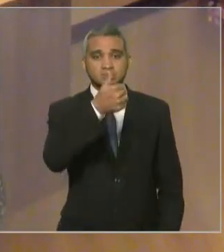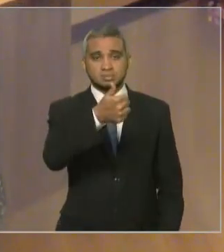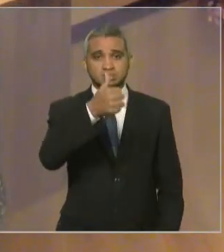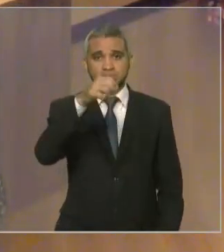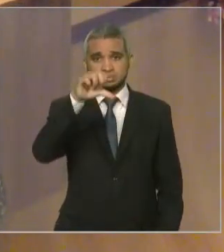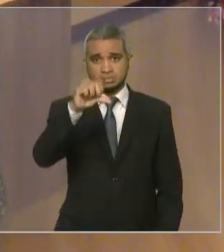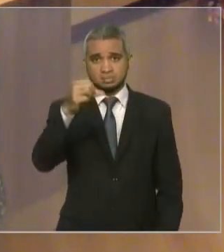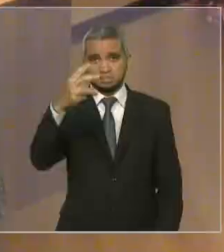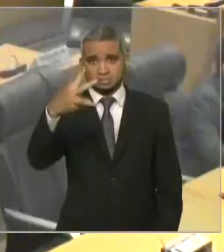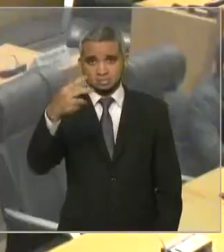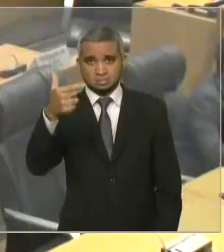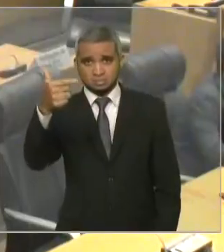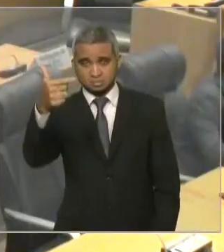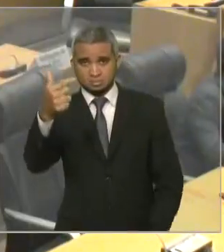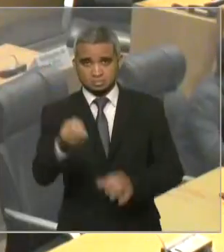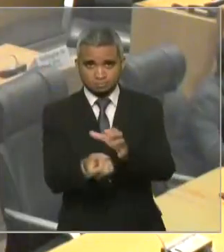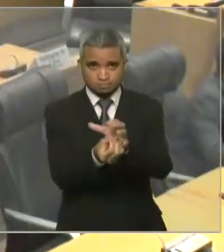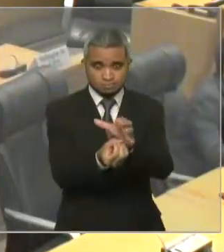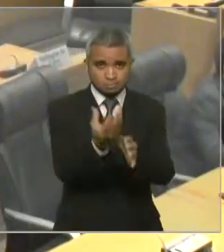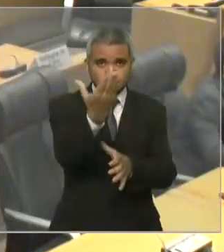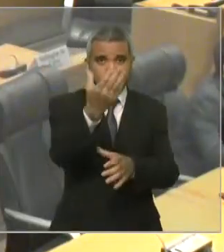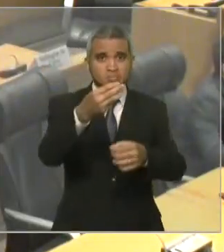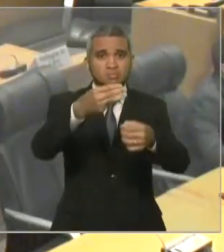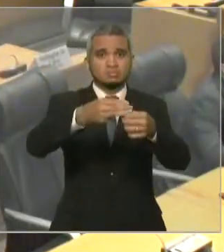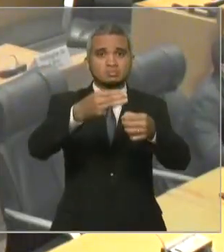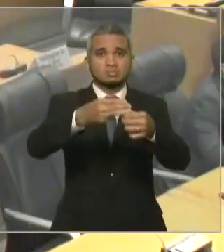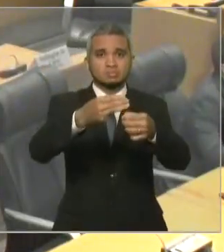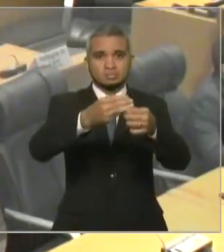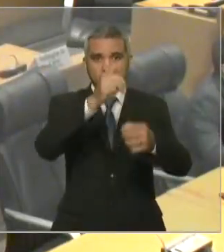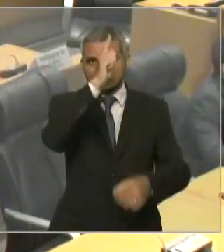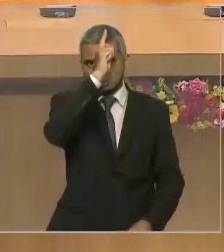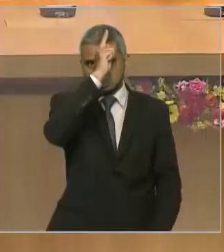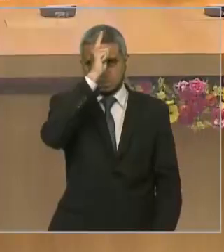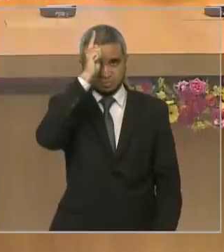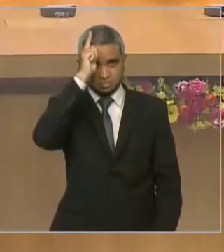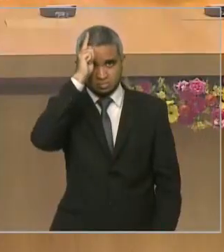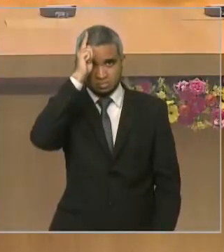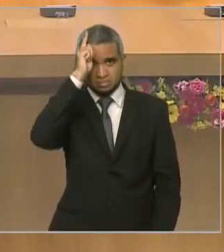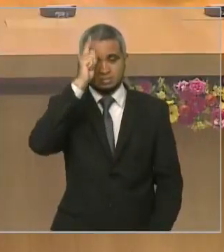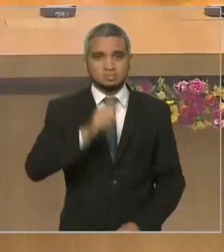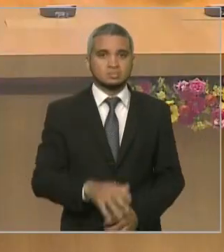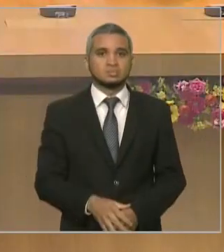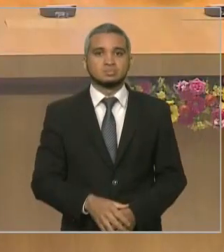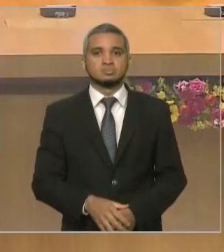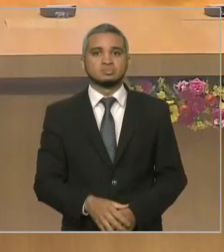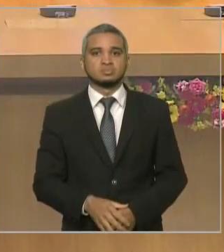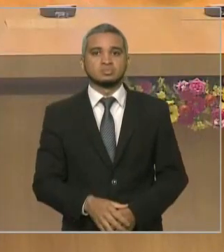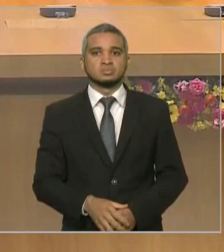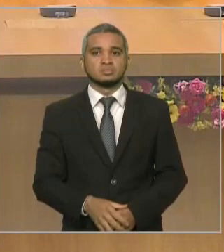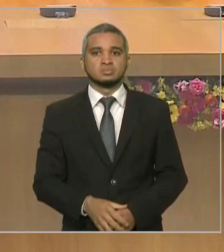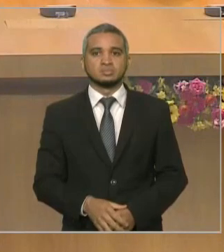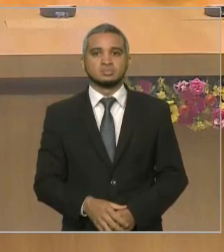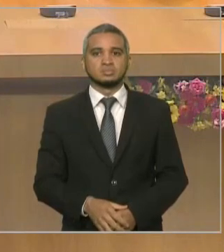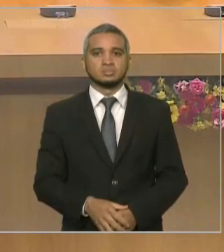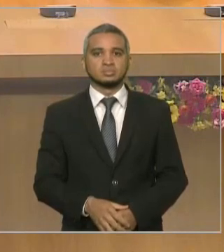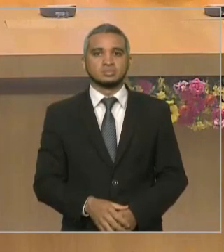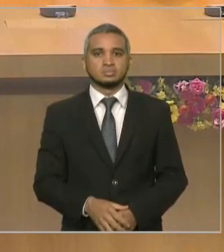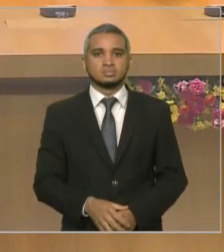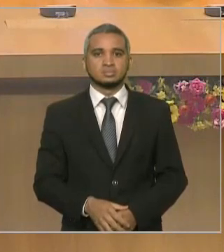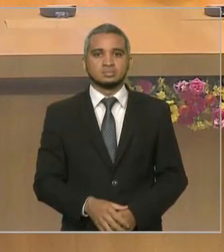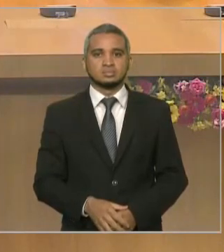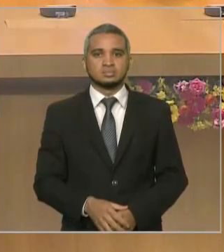1932, nascia no município de Grajaú, Sálvio Dino Jesus de Castro Costa, filho